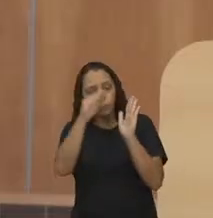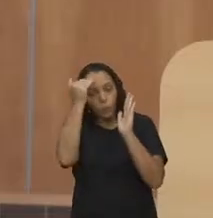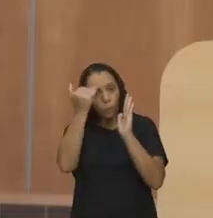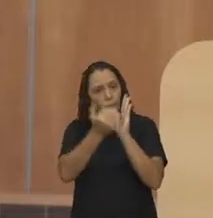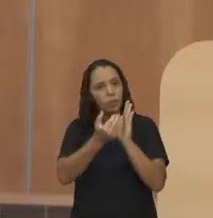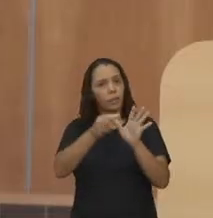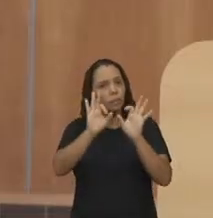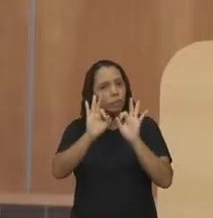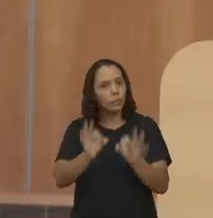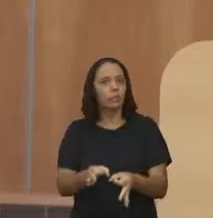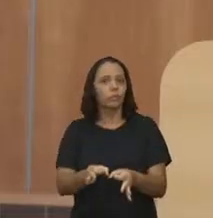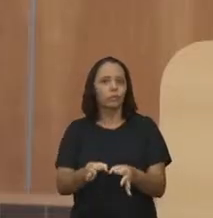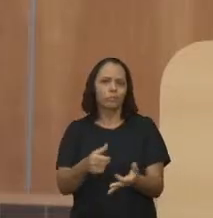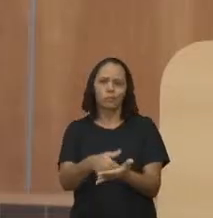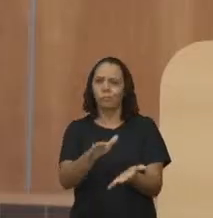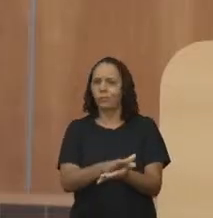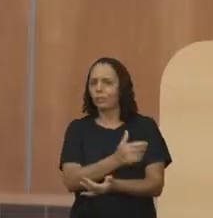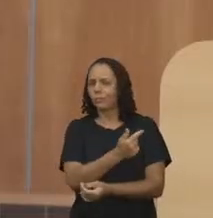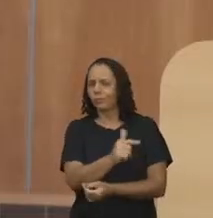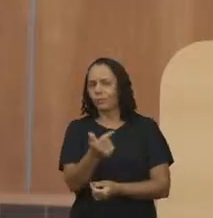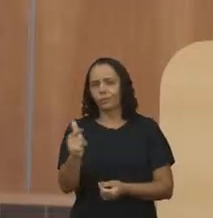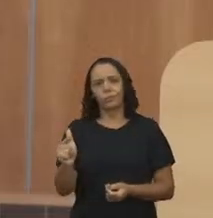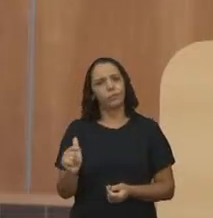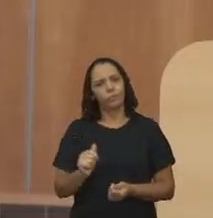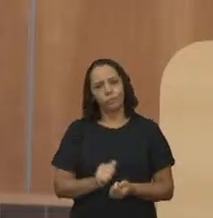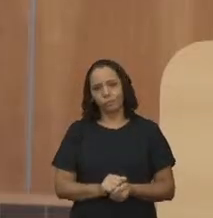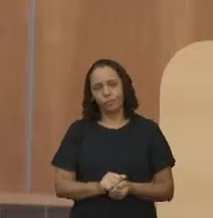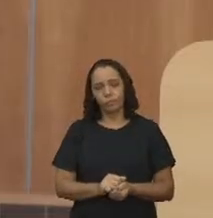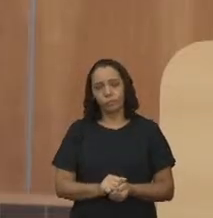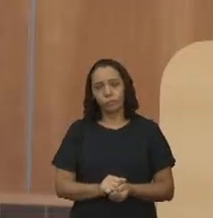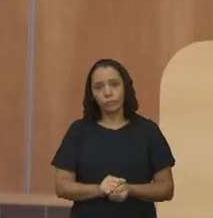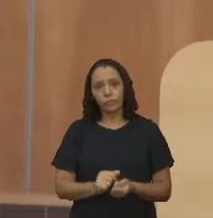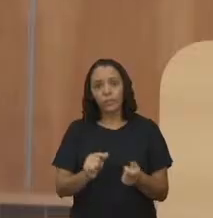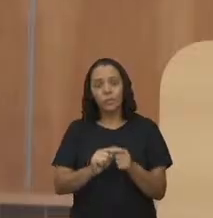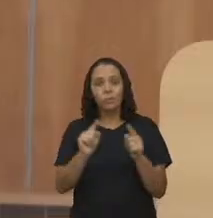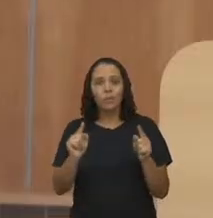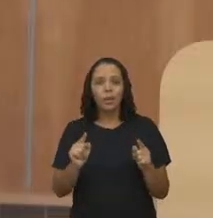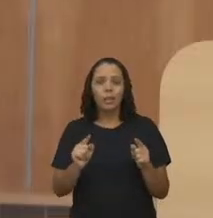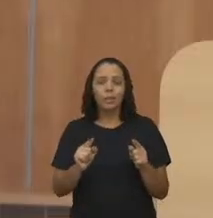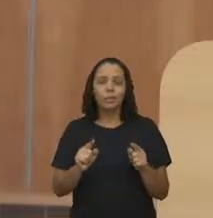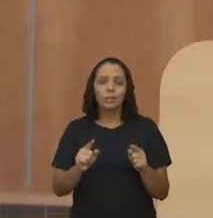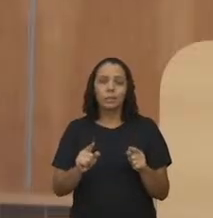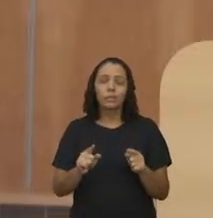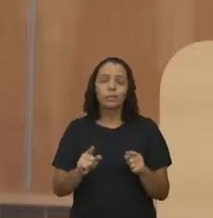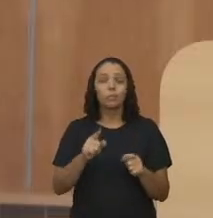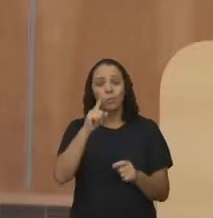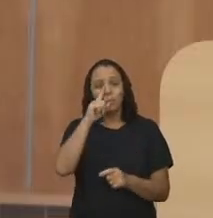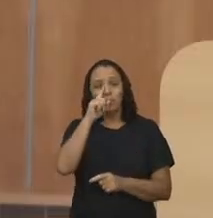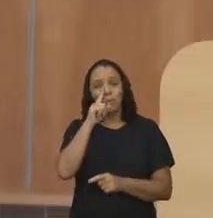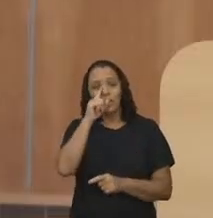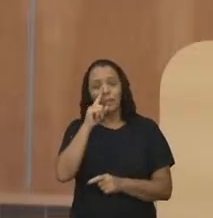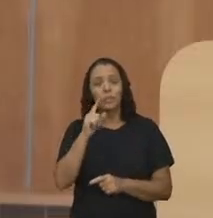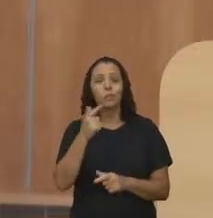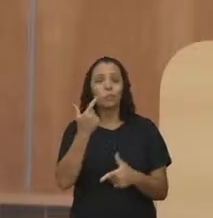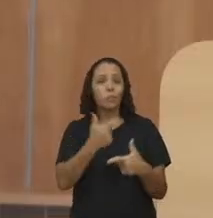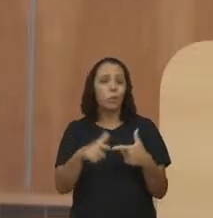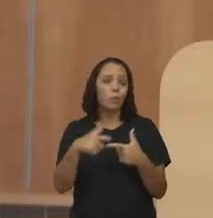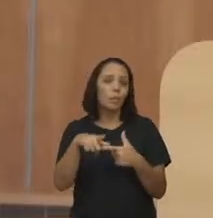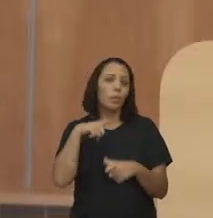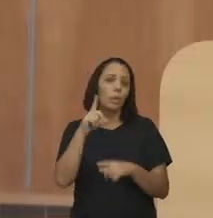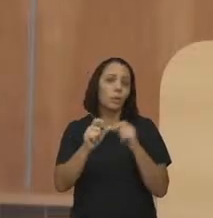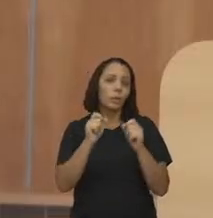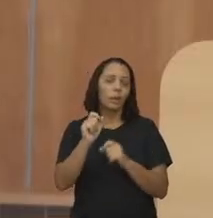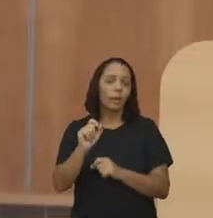do trânsito, você não é multado. A gente tem um problema sério com questão, né, de radar. Quando fala em radar, fala em lombada, a gente fica